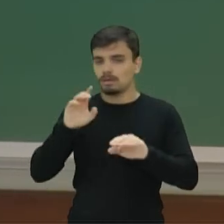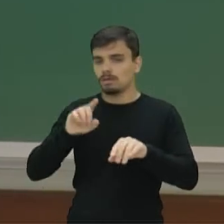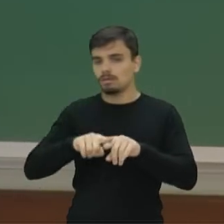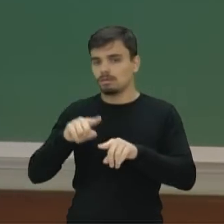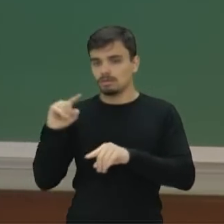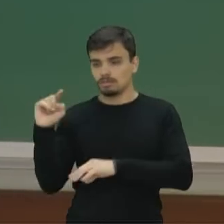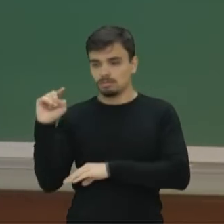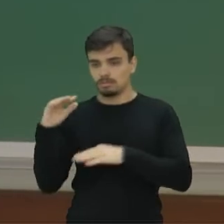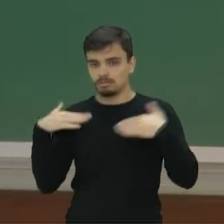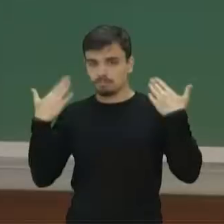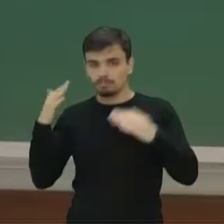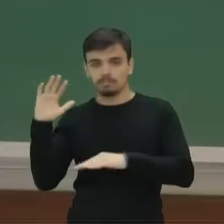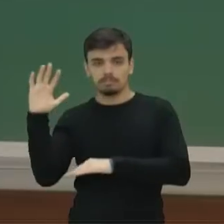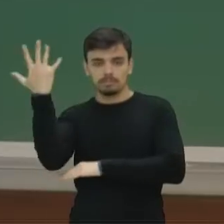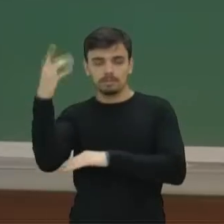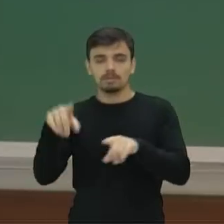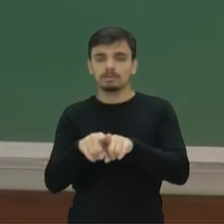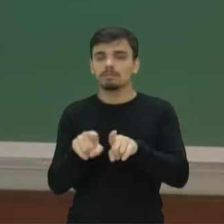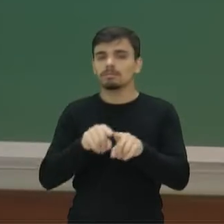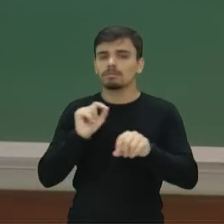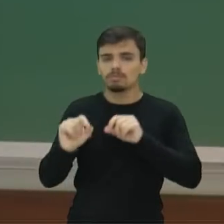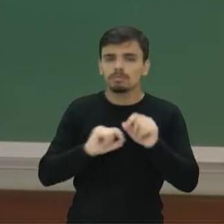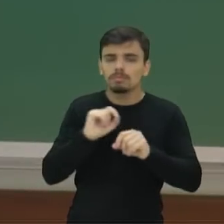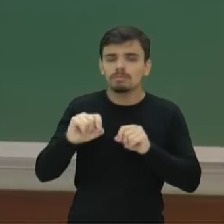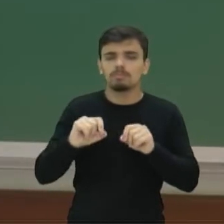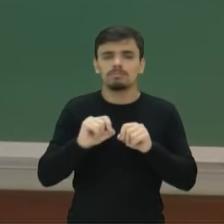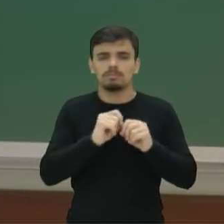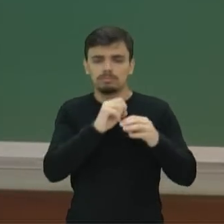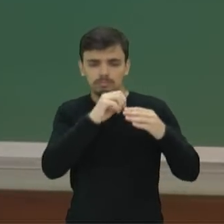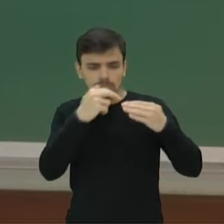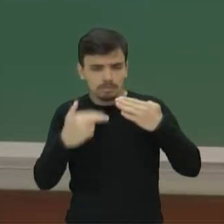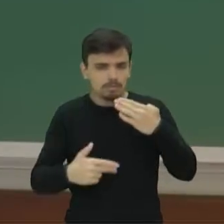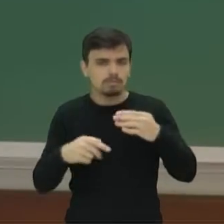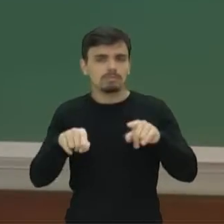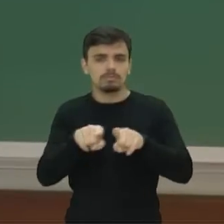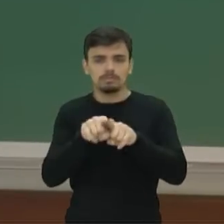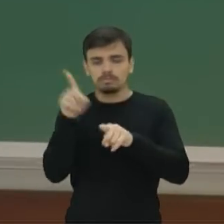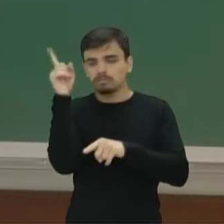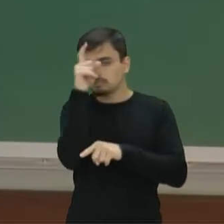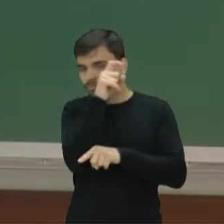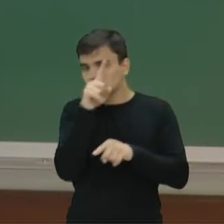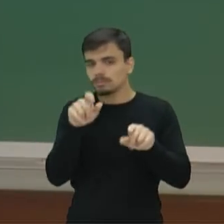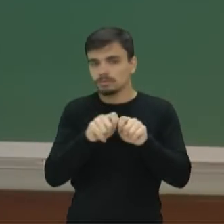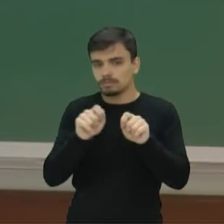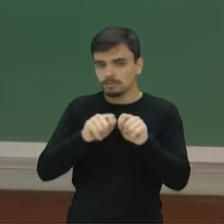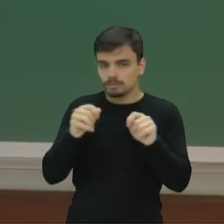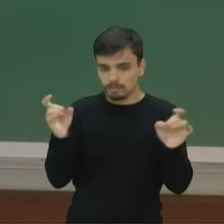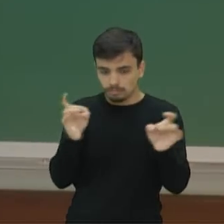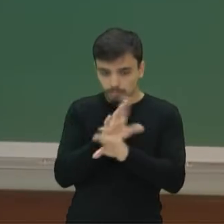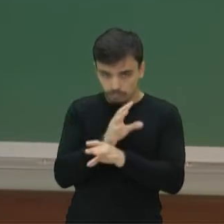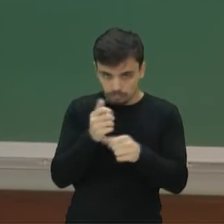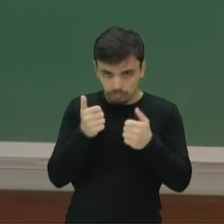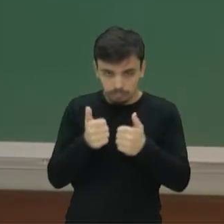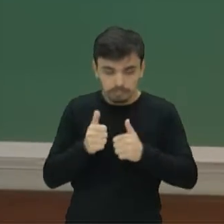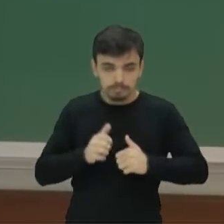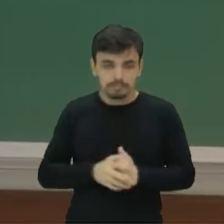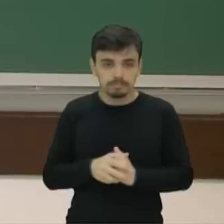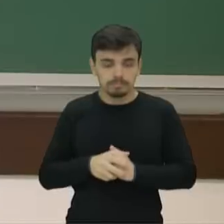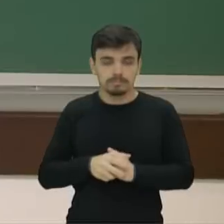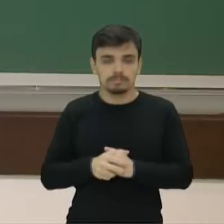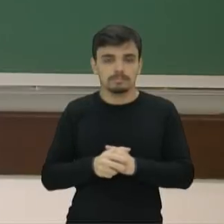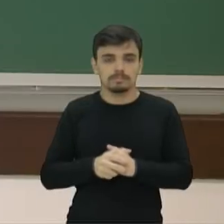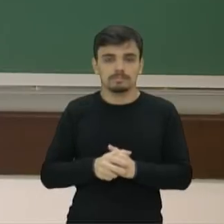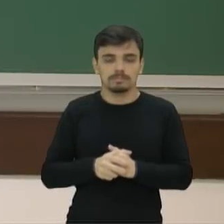acabam encontrando alguns entraves, algumas pequenas dificuldades ali para a sua efetiva implementação.